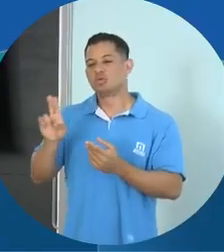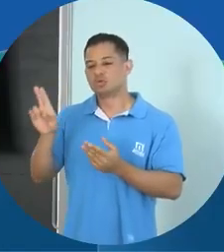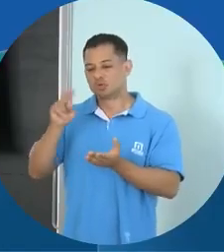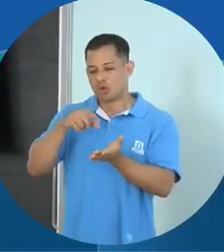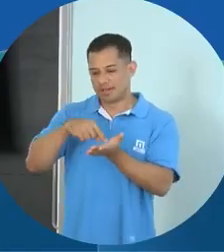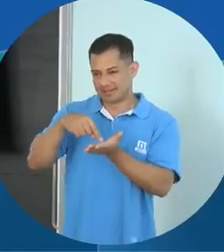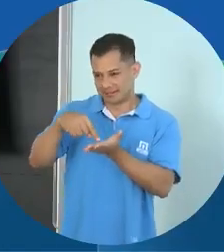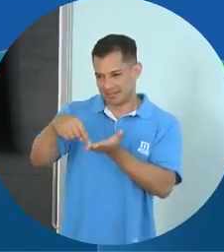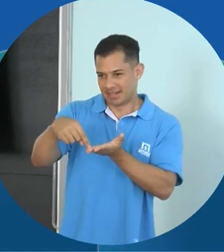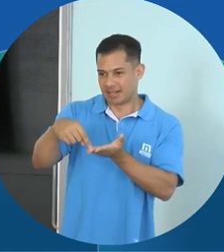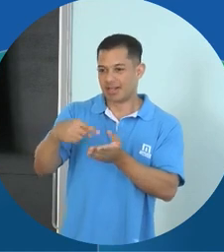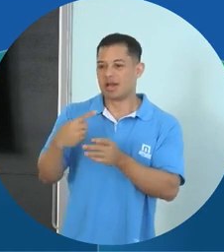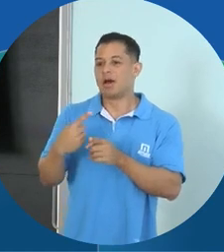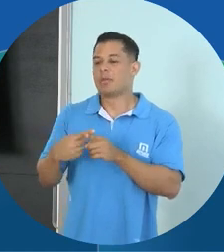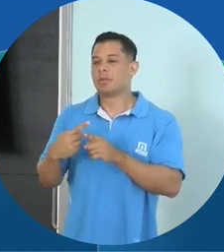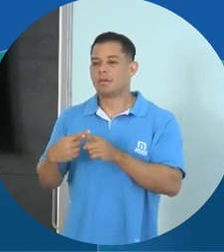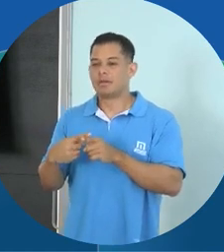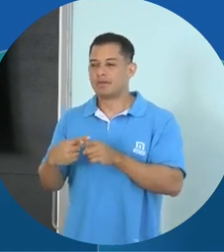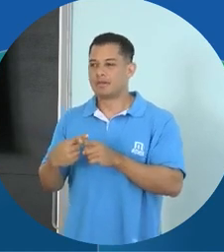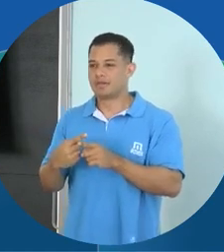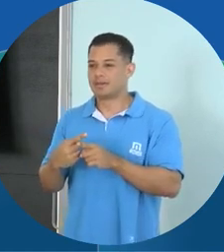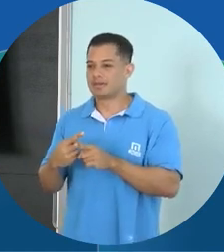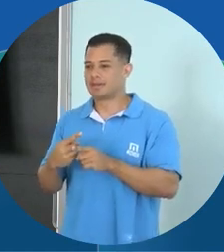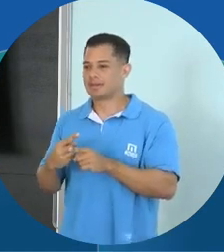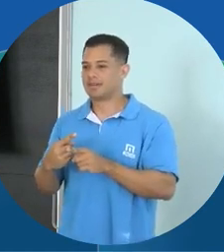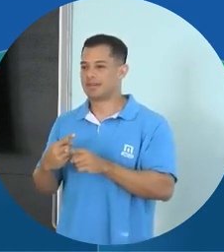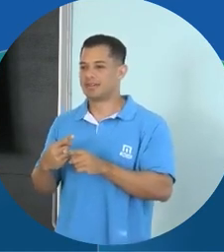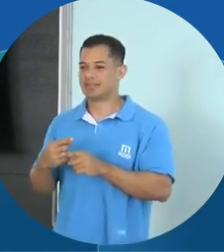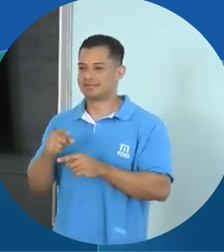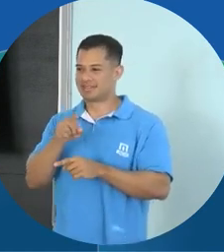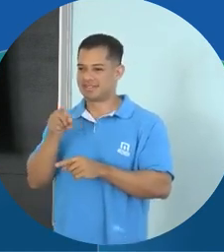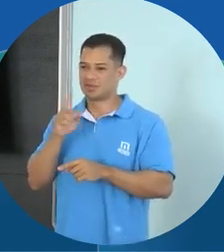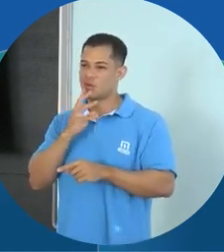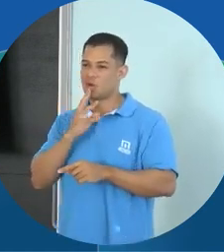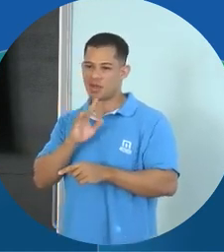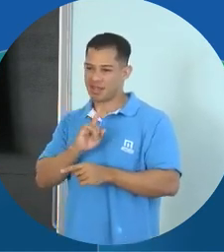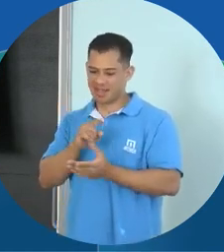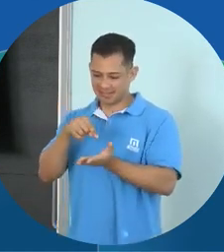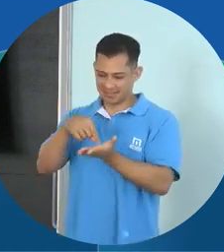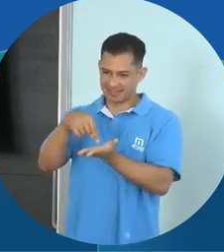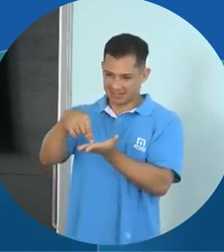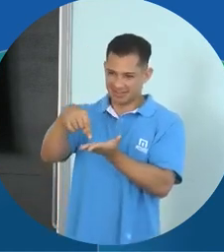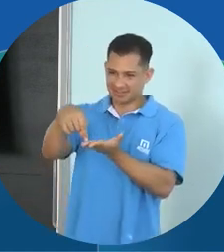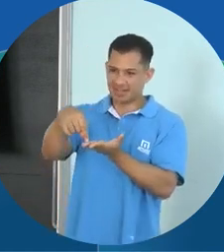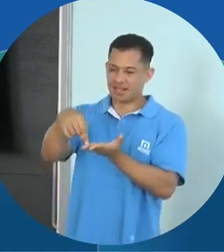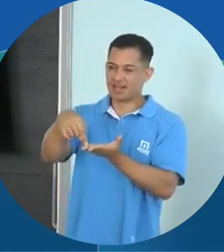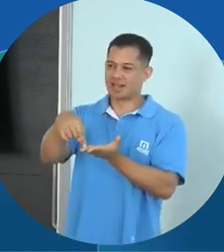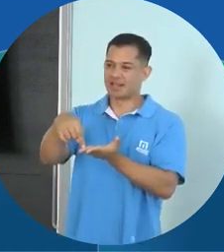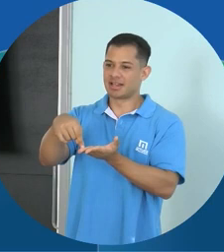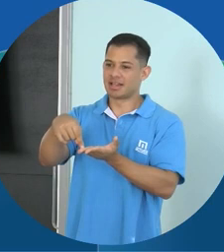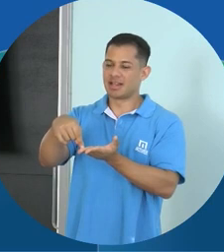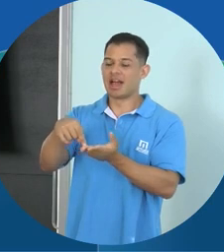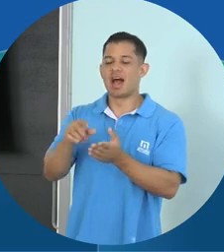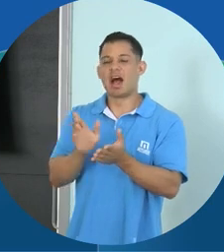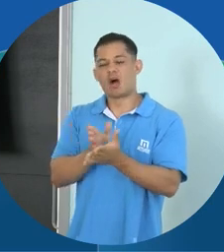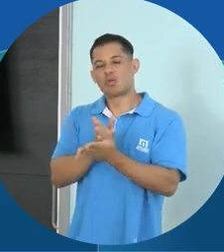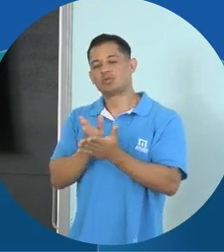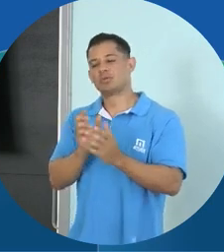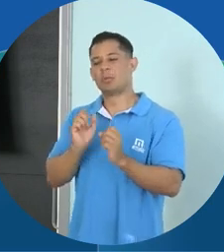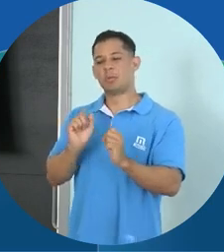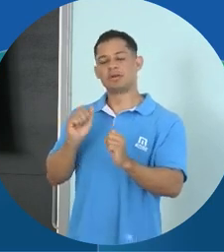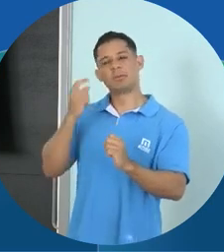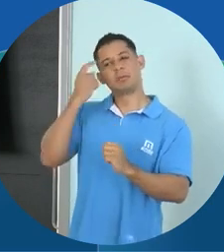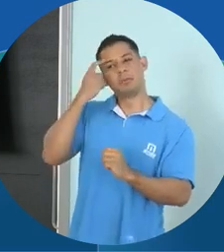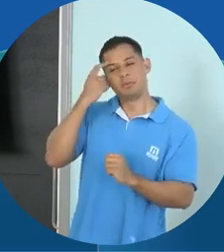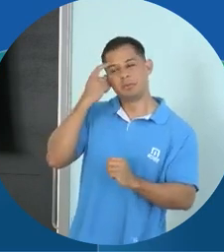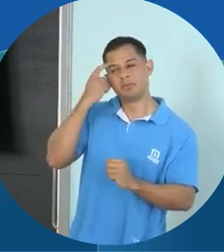Porque, vamos falar, quem não conhece ela a fundo tem a impressão, ou